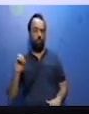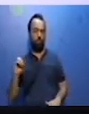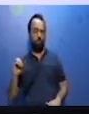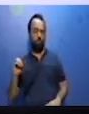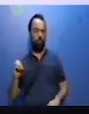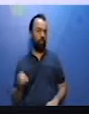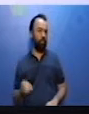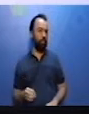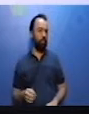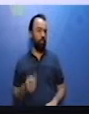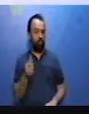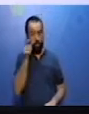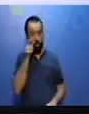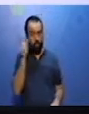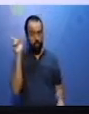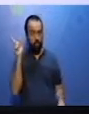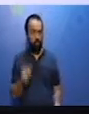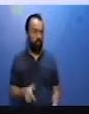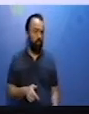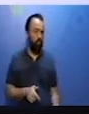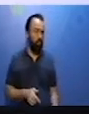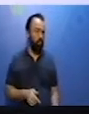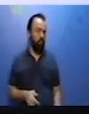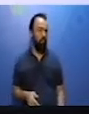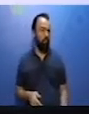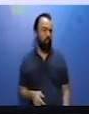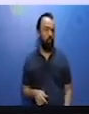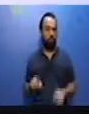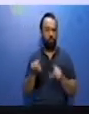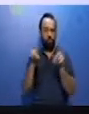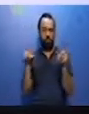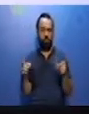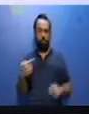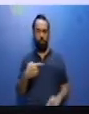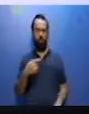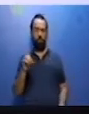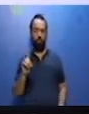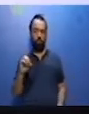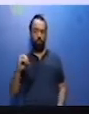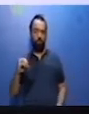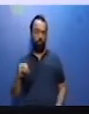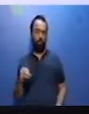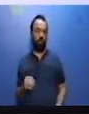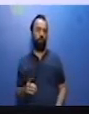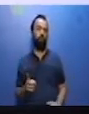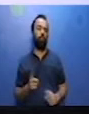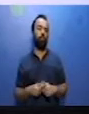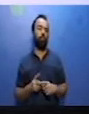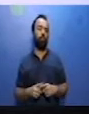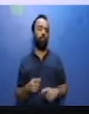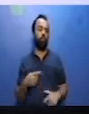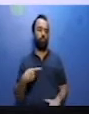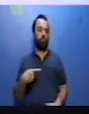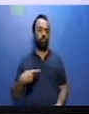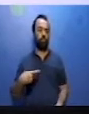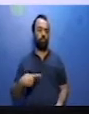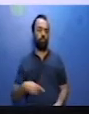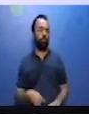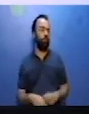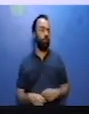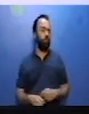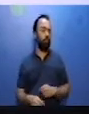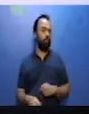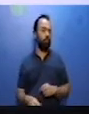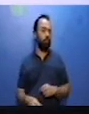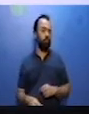dez observa que o menos dez eu coloquei a entre parentes eu queria o número negativo ou sempre